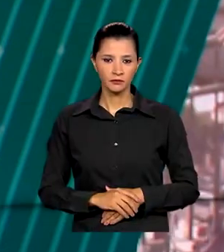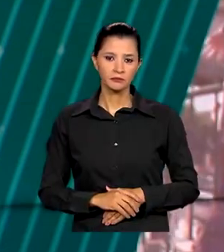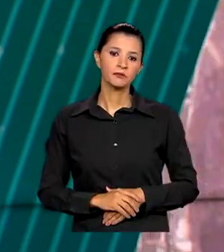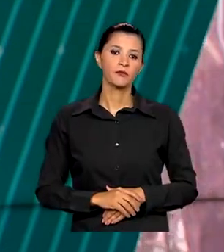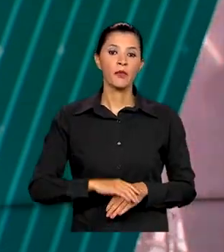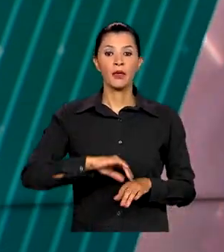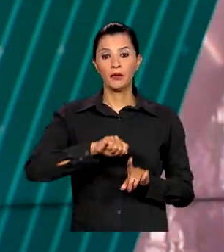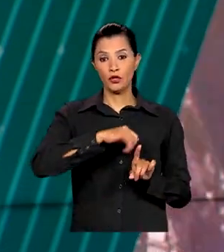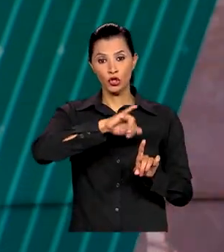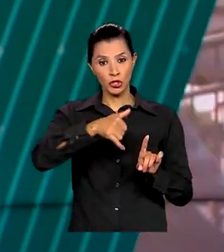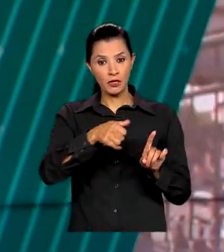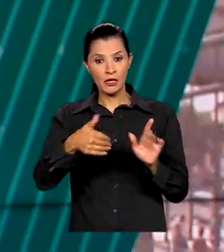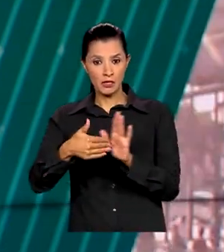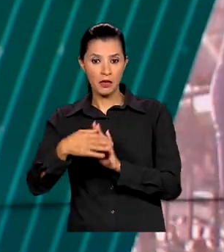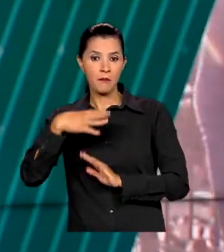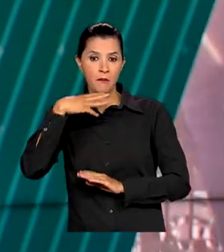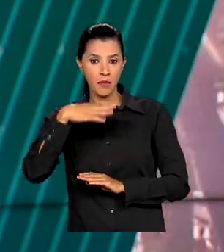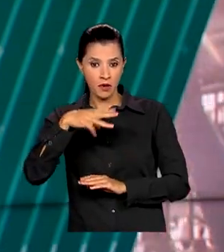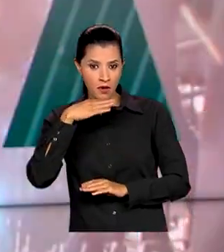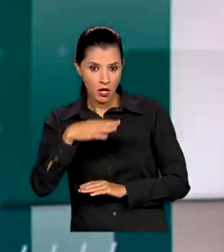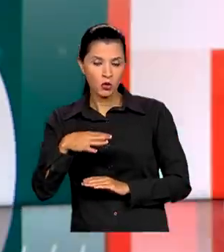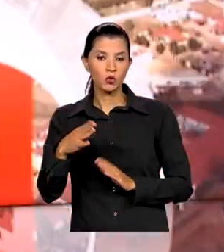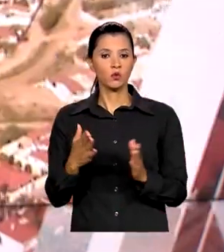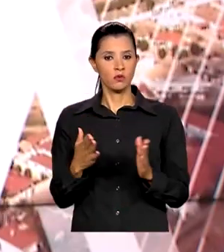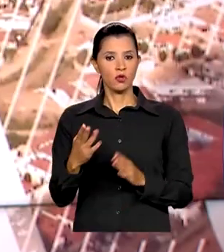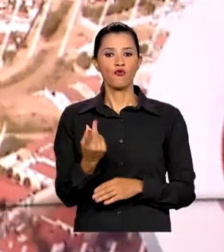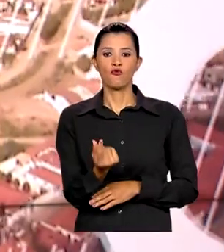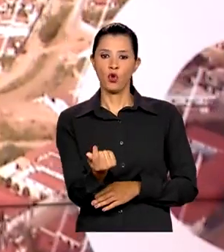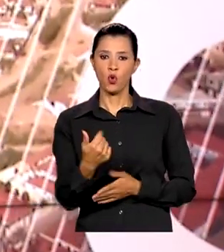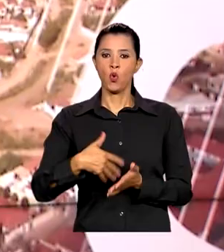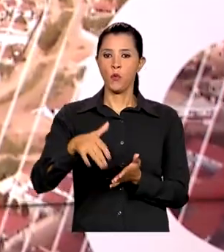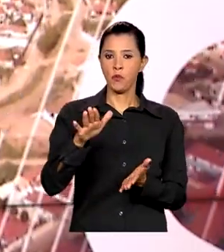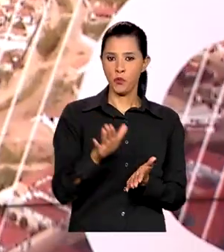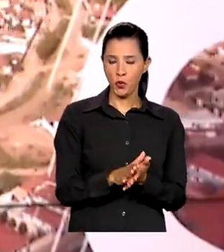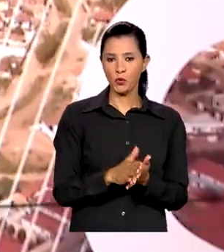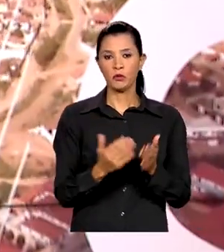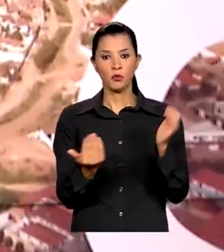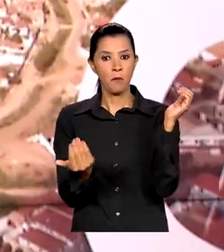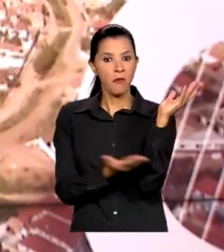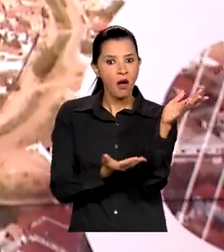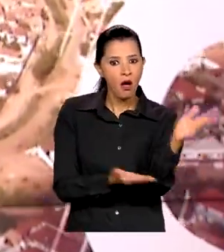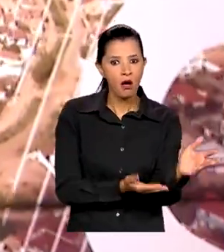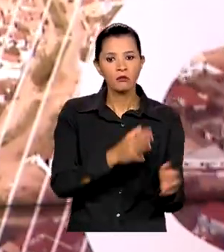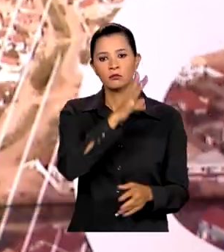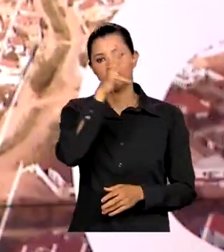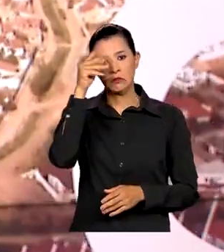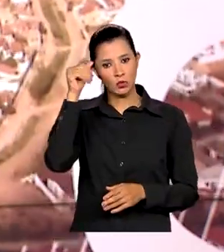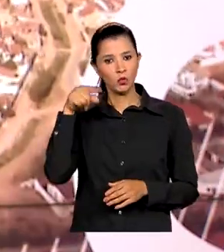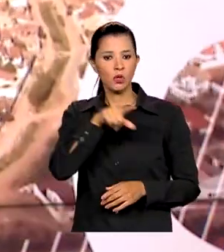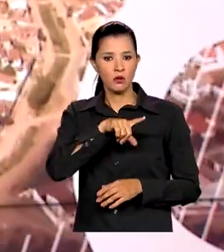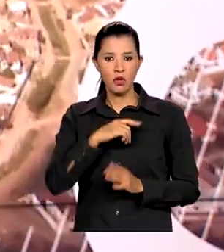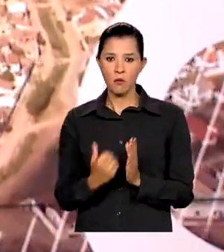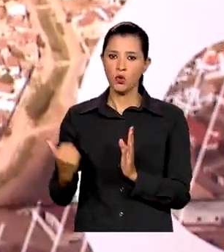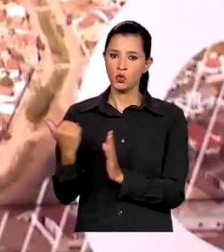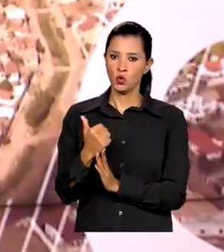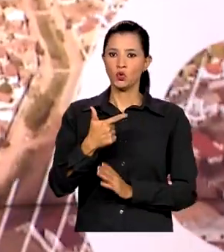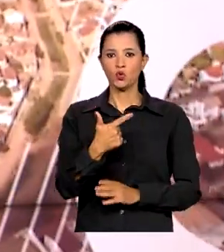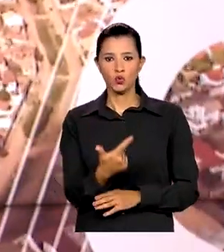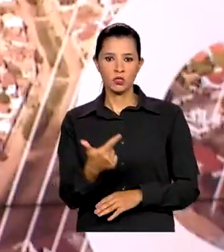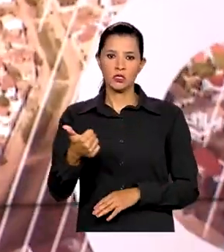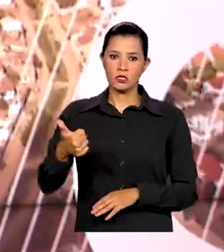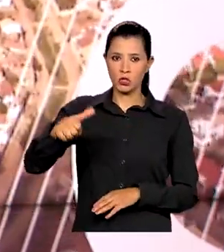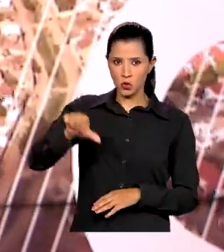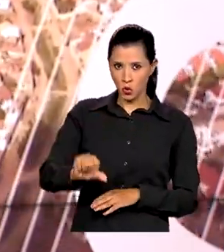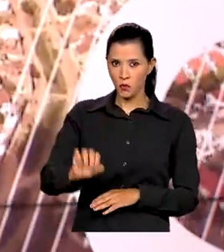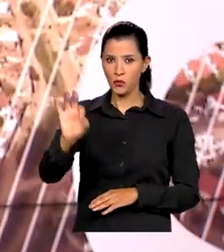de Janeiro a março deste ano os valores das multas por desmatamento na Amazônia aumentaram 219% em relação